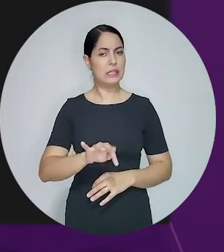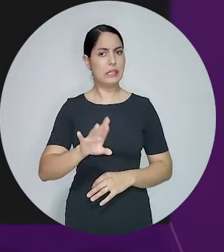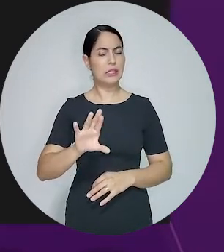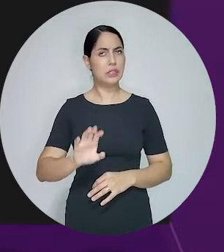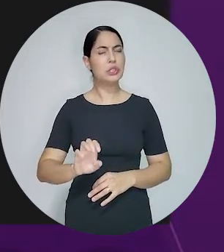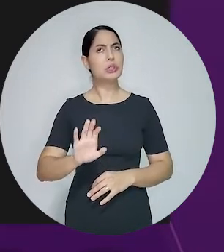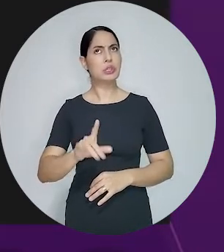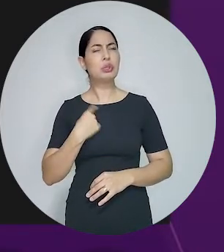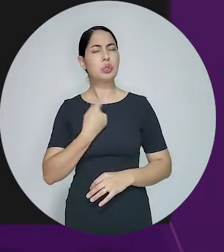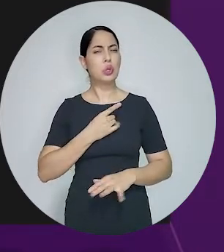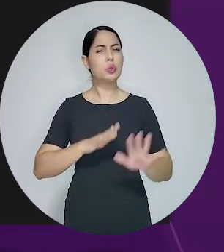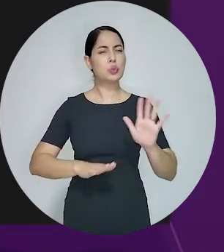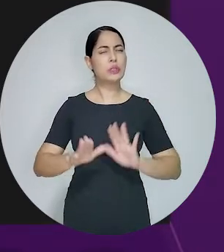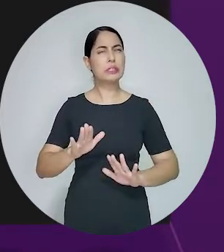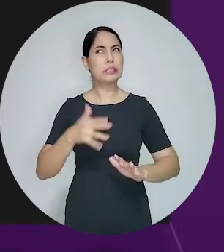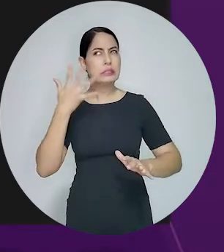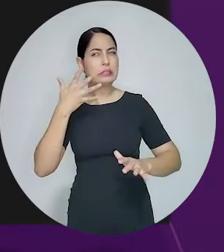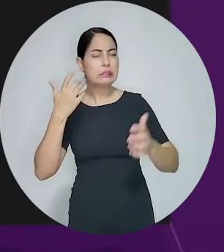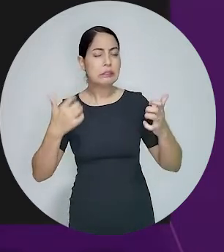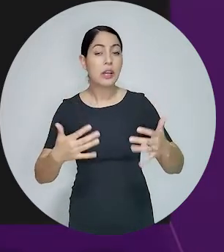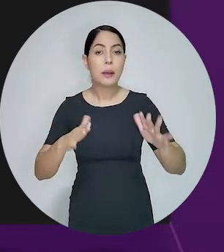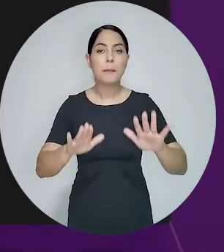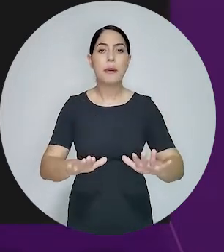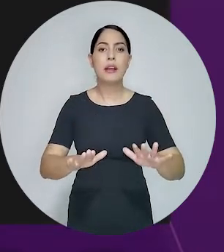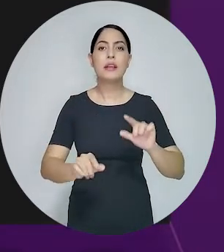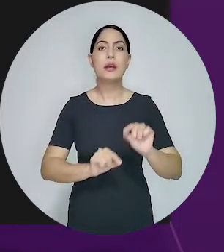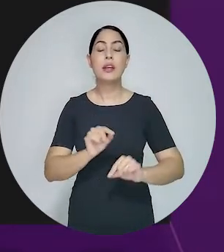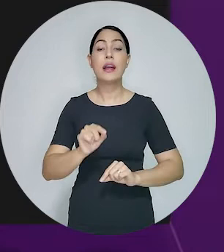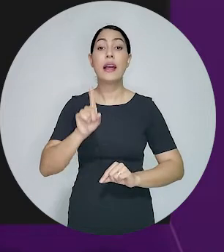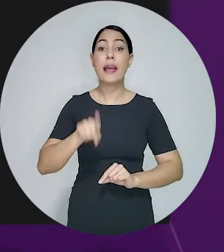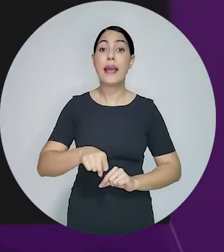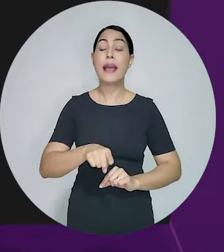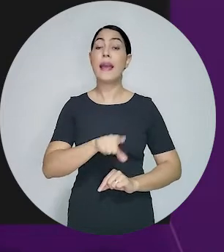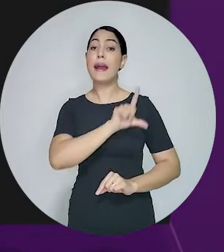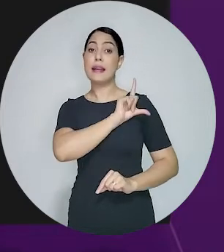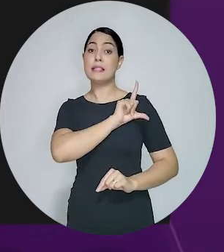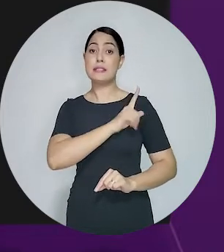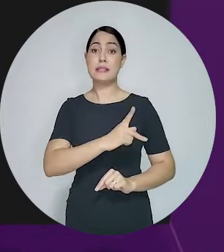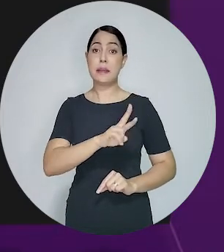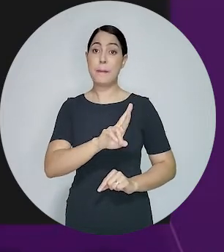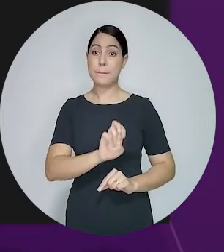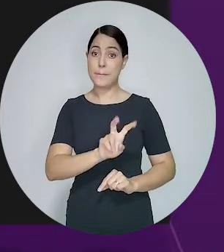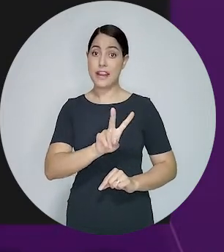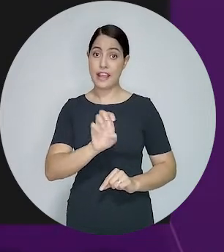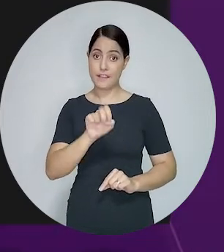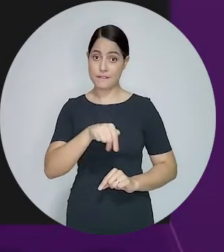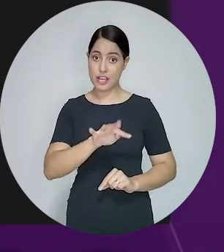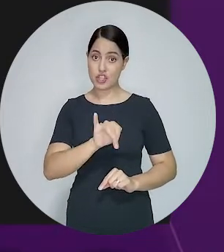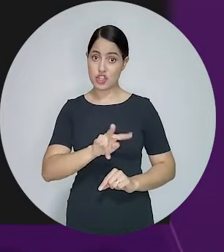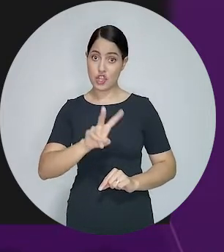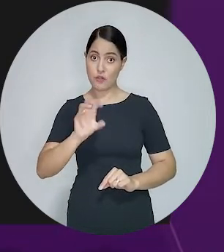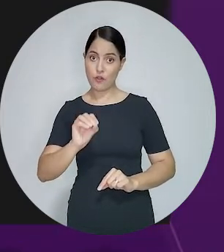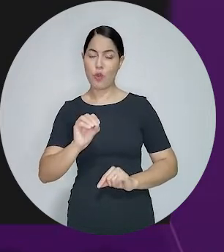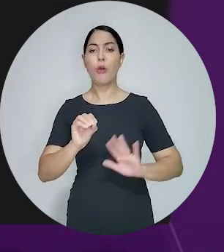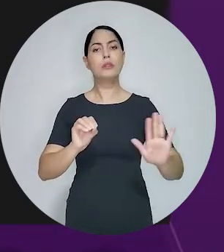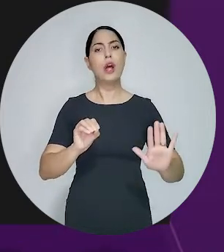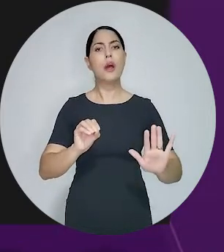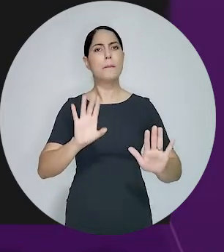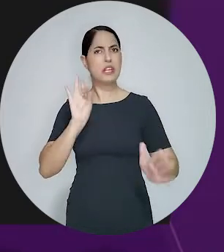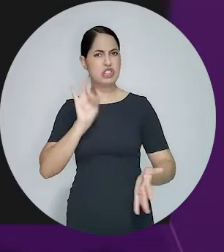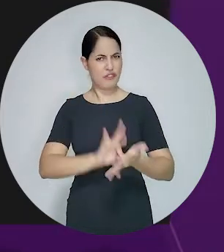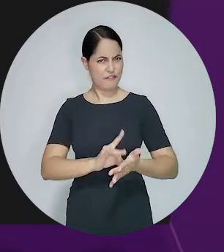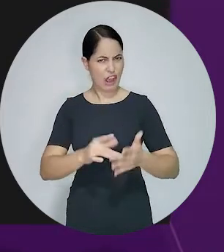um cuidado aí com as palavras, tal, mas o IAC, ele em rigor, ele é preventivo, ele ainda não